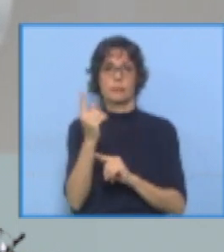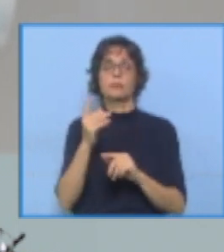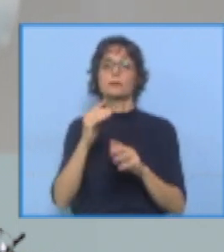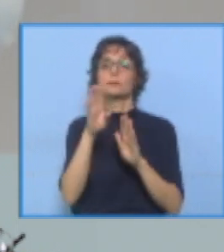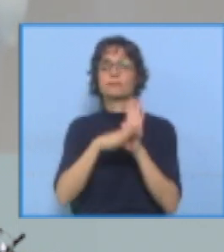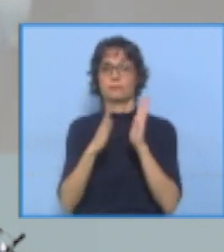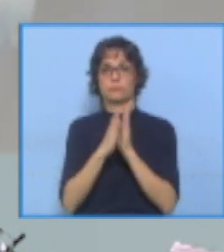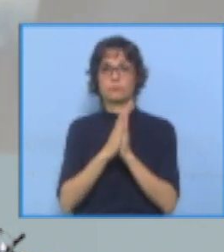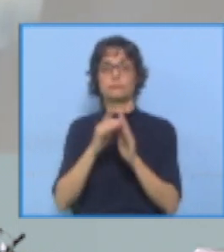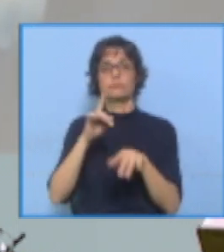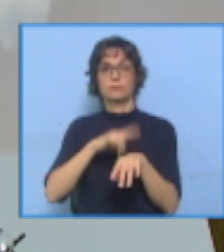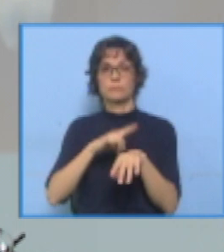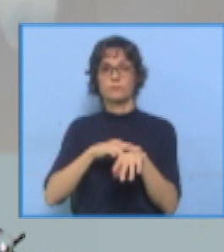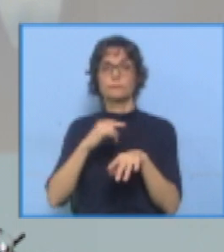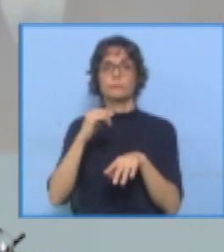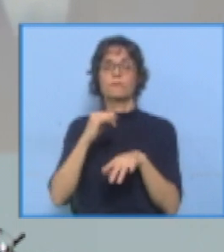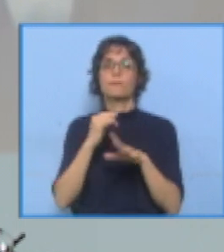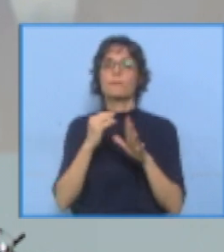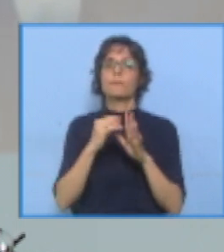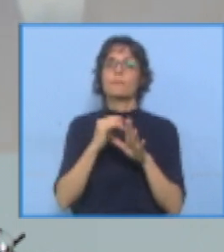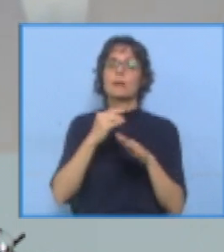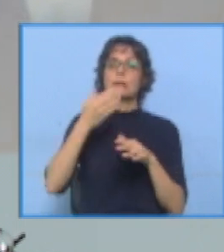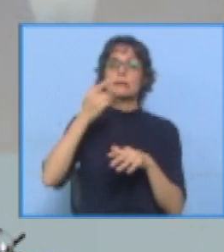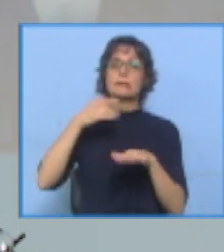com hora prevista de emissão de segunda à